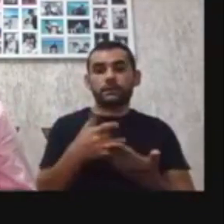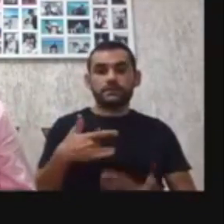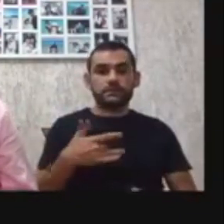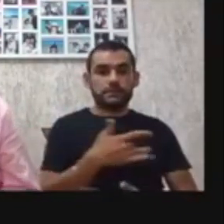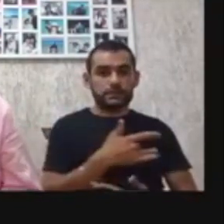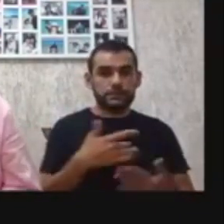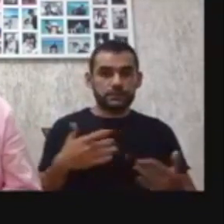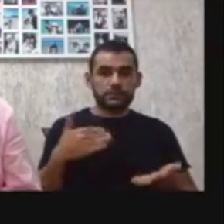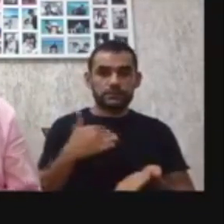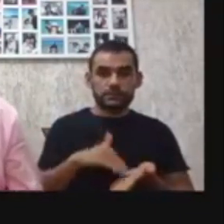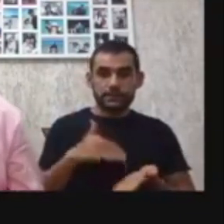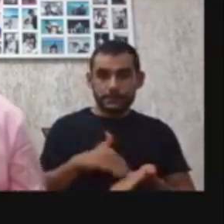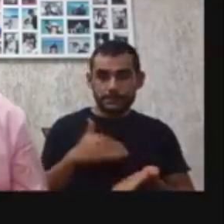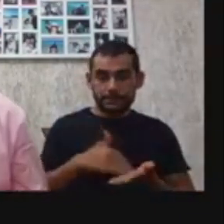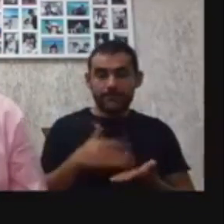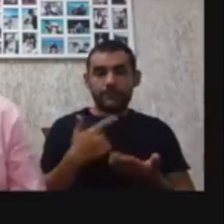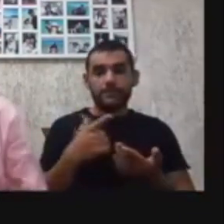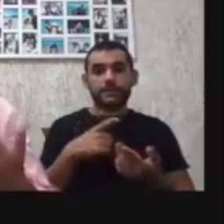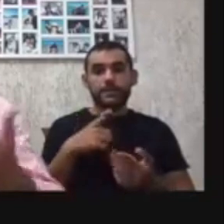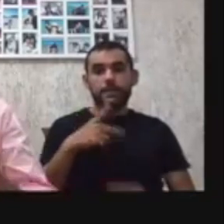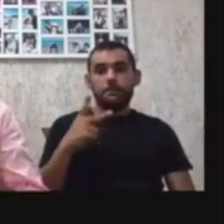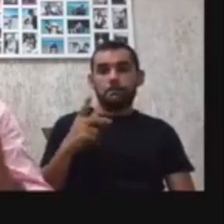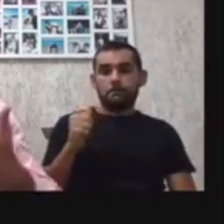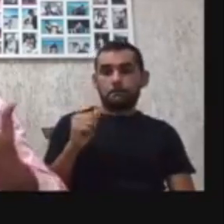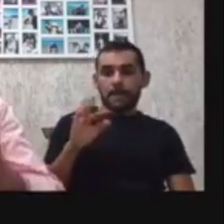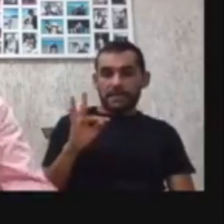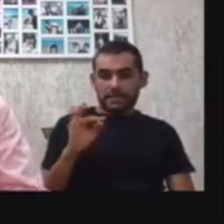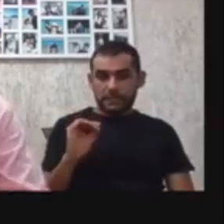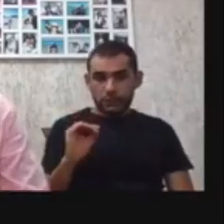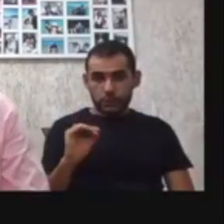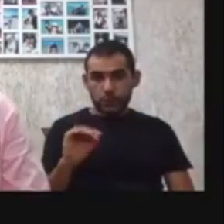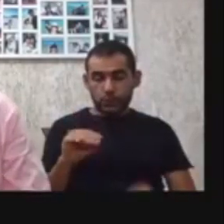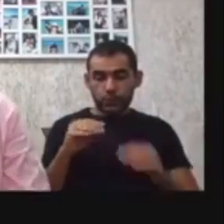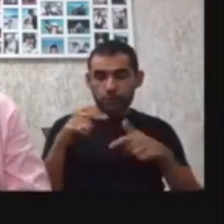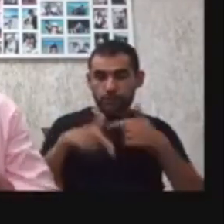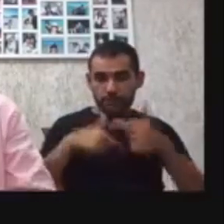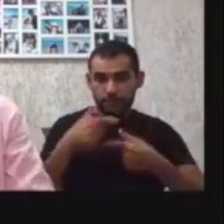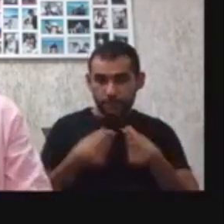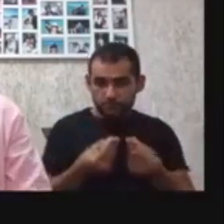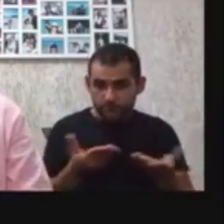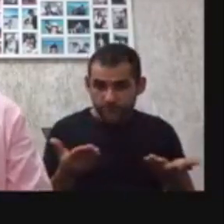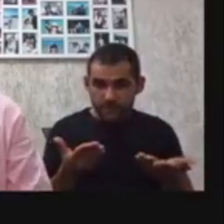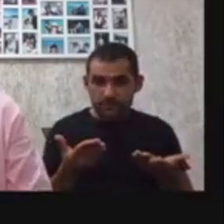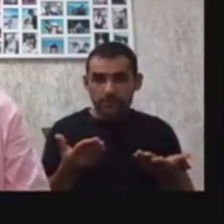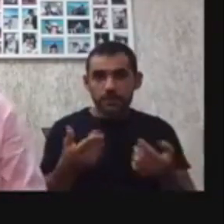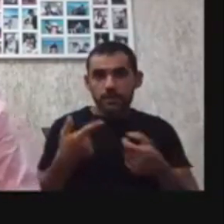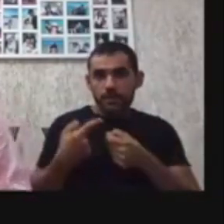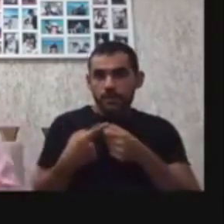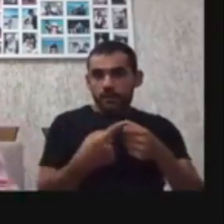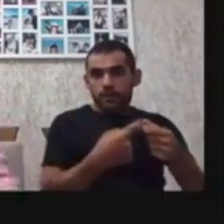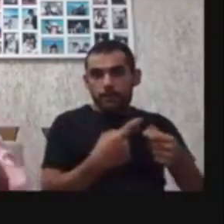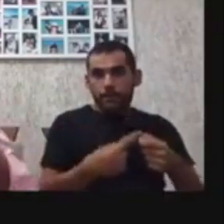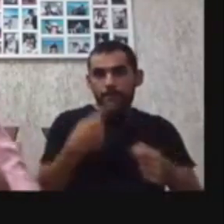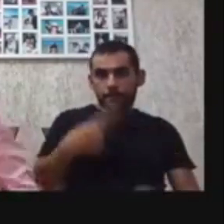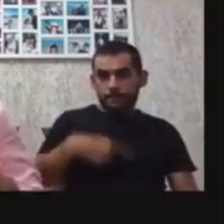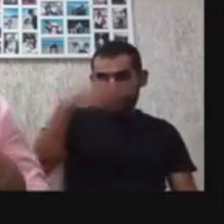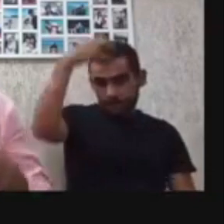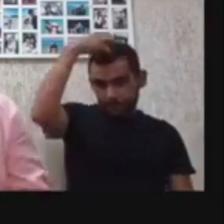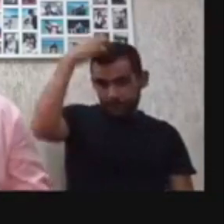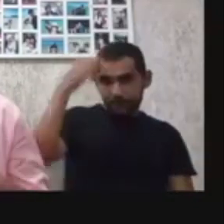Saúde, né? Uhum. Uma pactuação ali dos serviços oferecidos. A nossa região de São João del Rei, ela